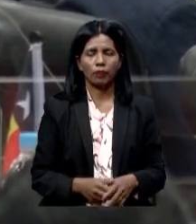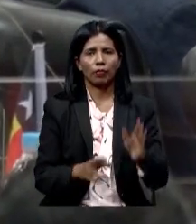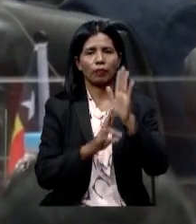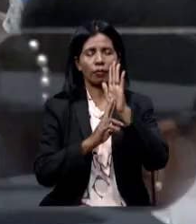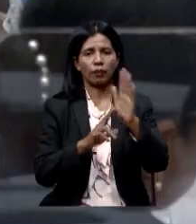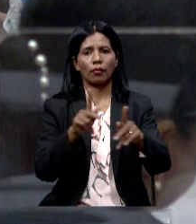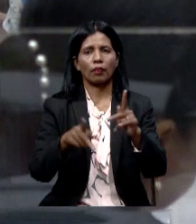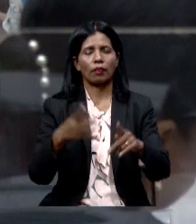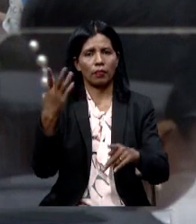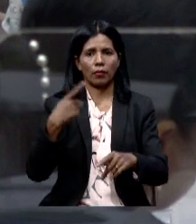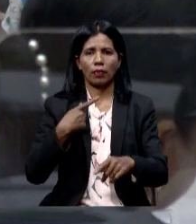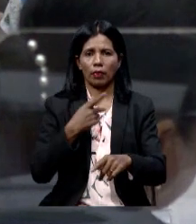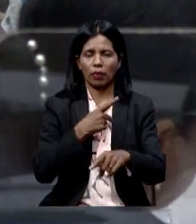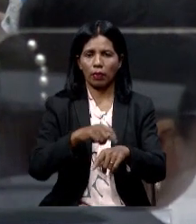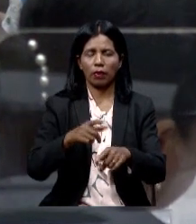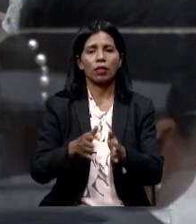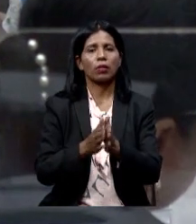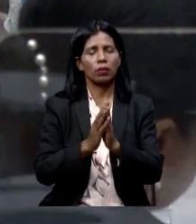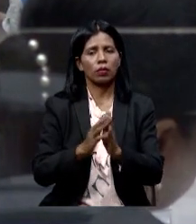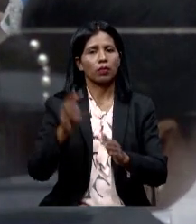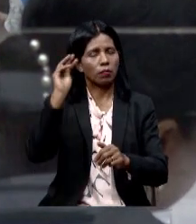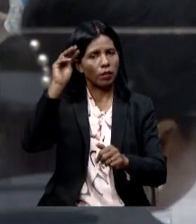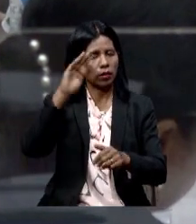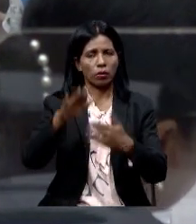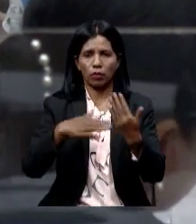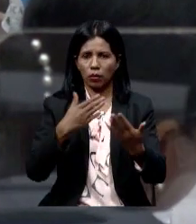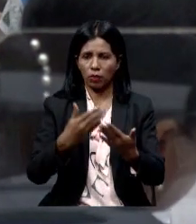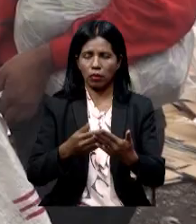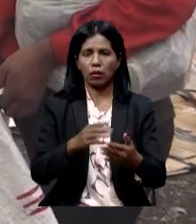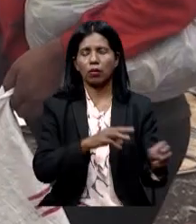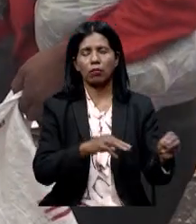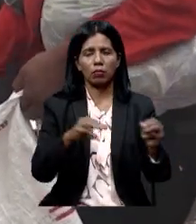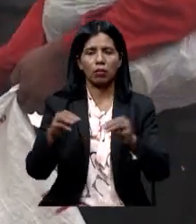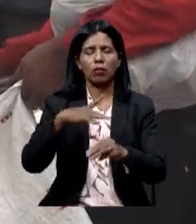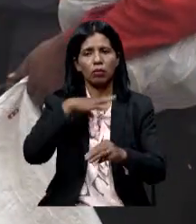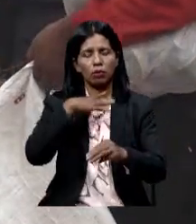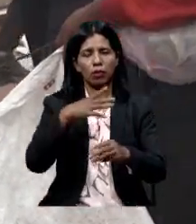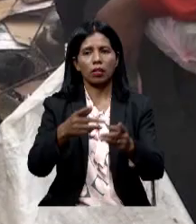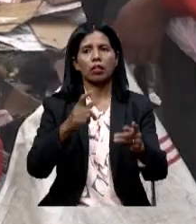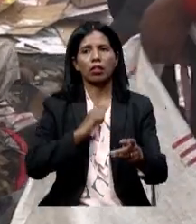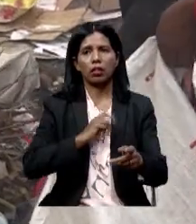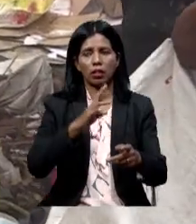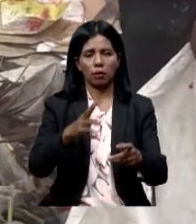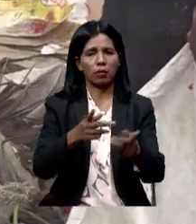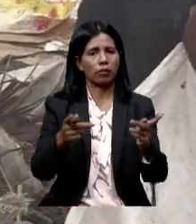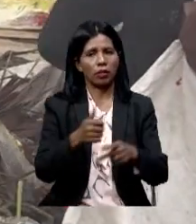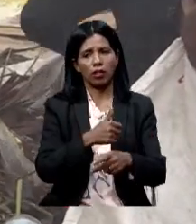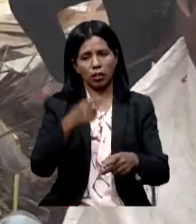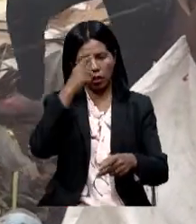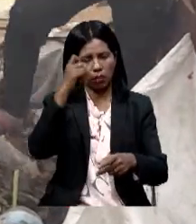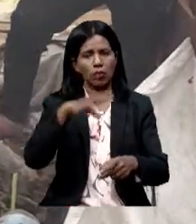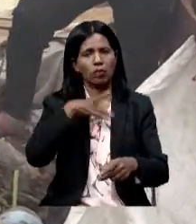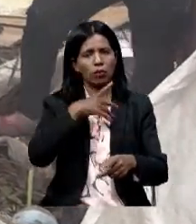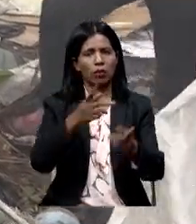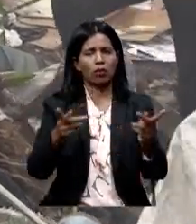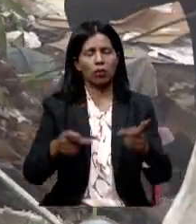Representante povo e Parlamento Nacional, russo ministério relevante, a tomuda lixeira Tibar ba fatin seluk, tamba lixo e fatin refere, foi